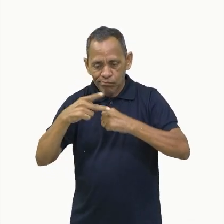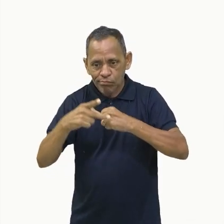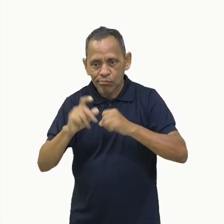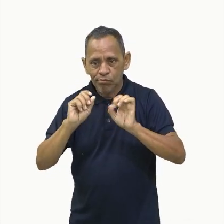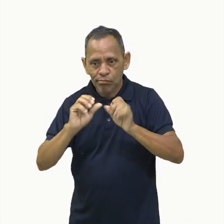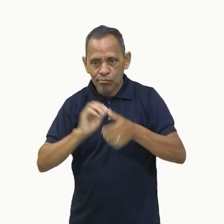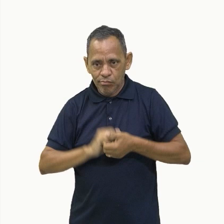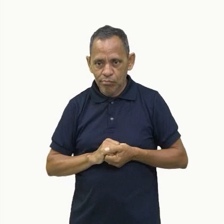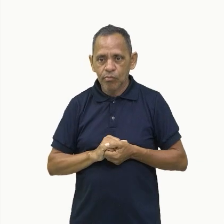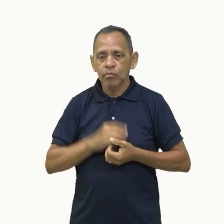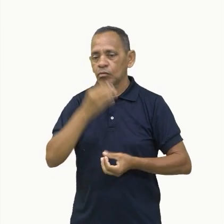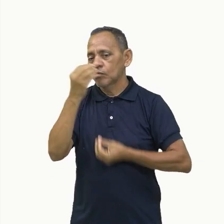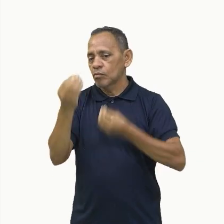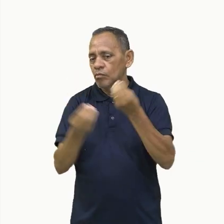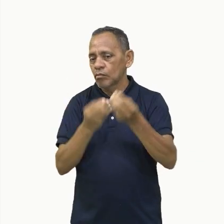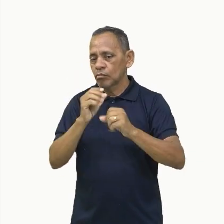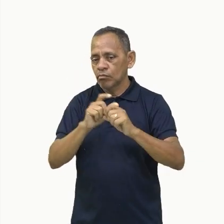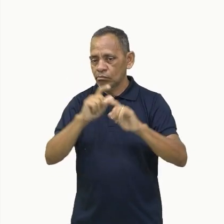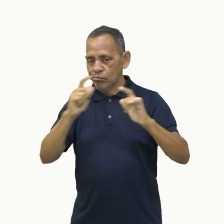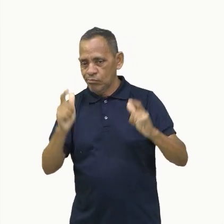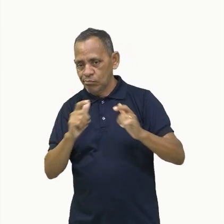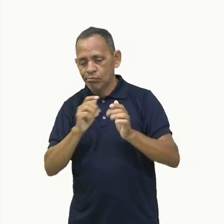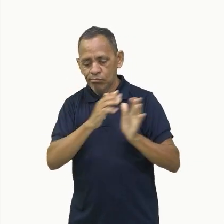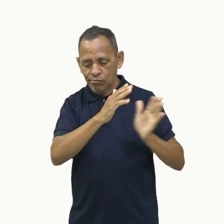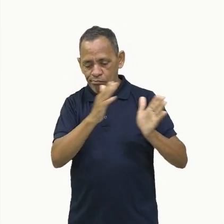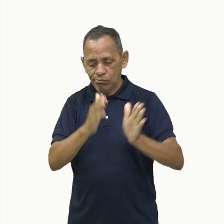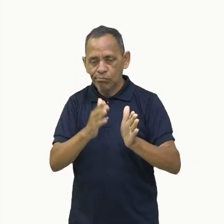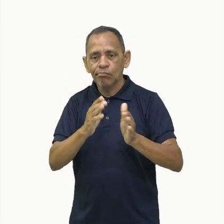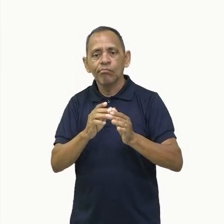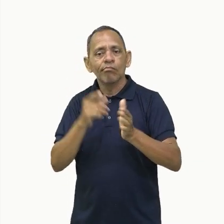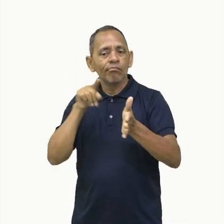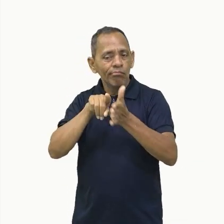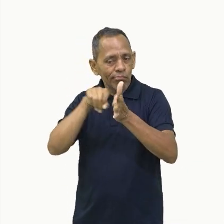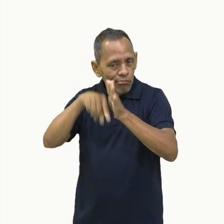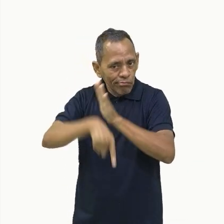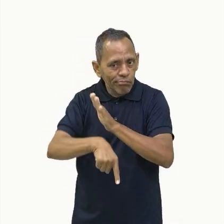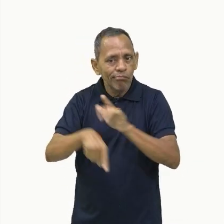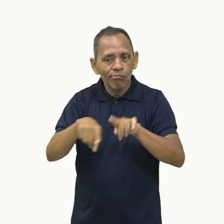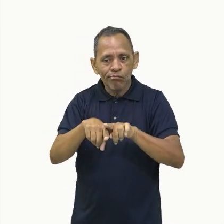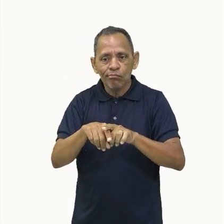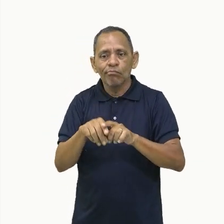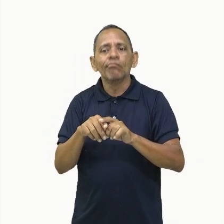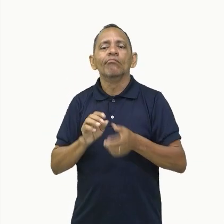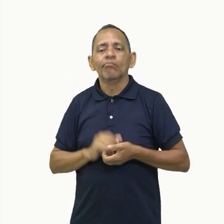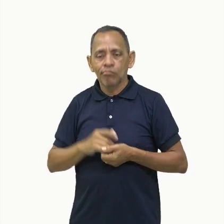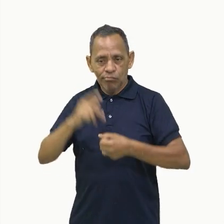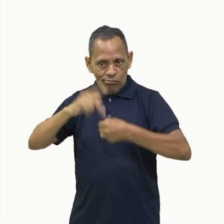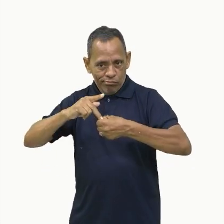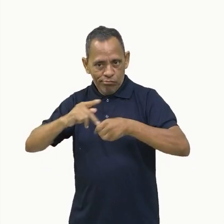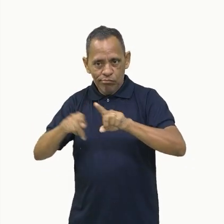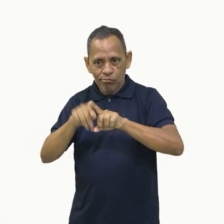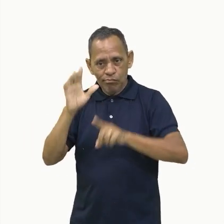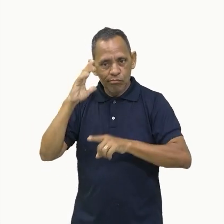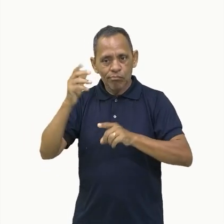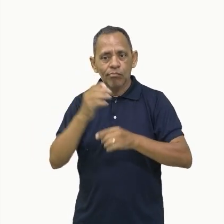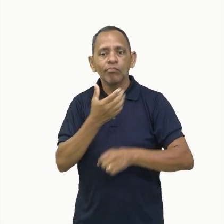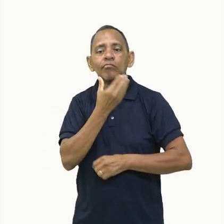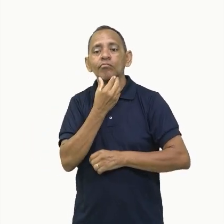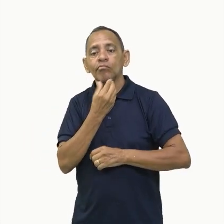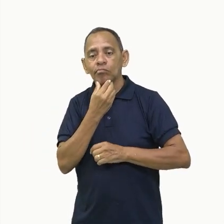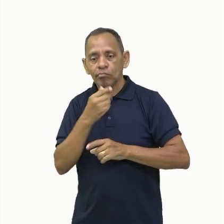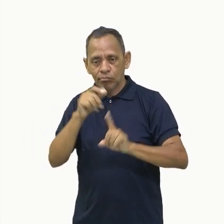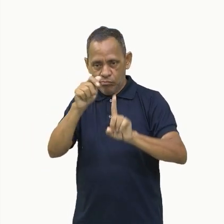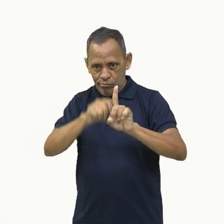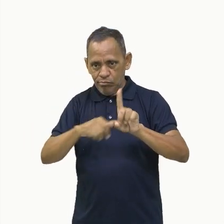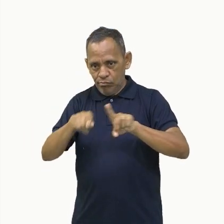consequentemente, como a maior parte da extração de petróleo, né, vai ocorrer em dezembro, a gente